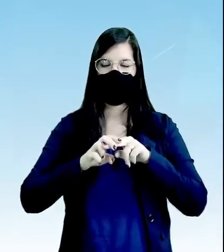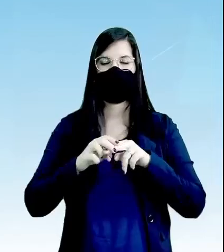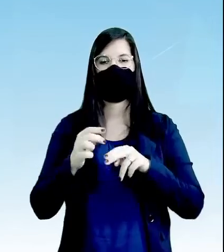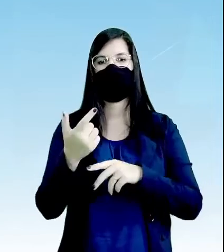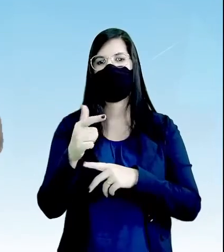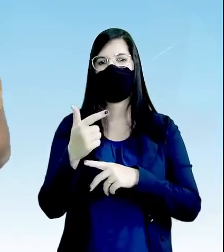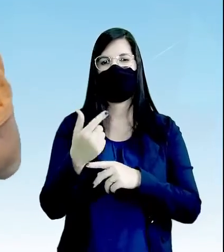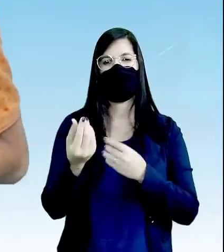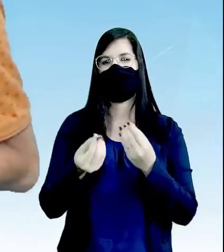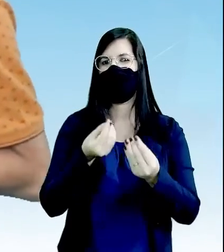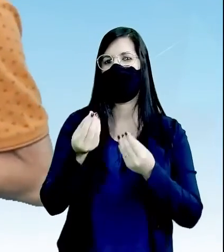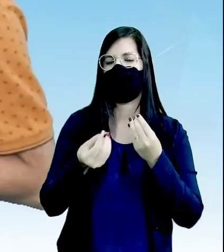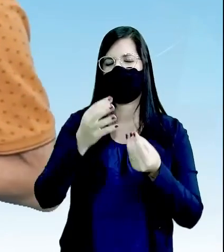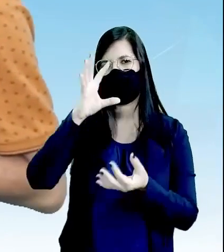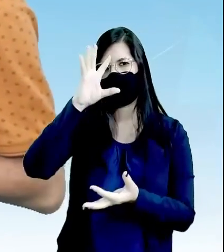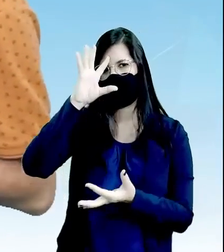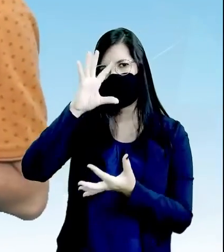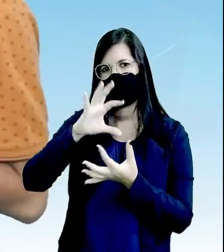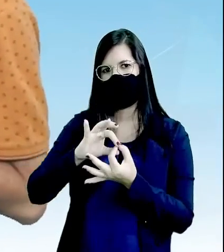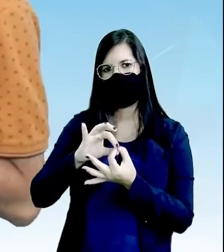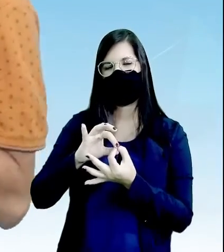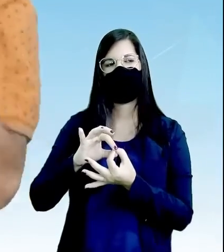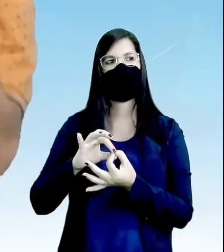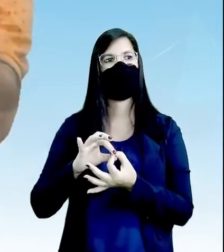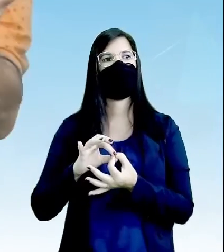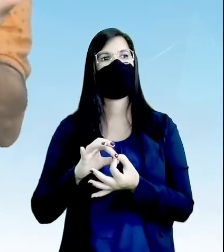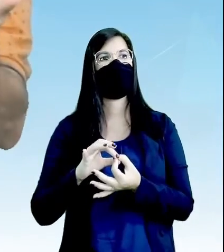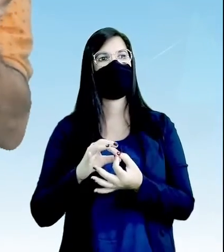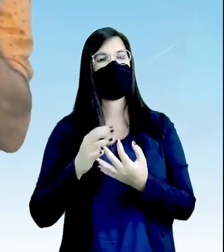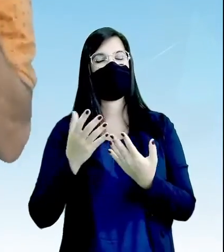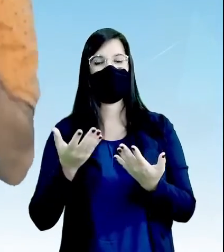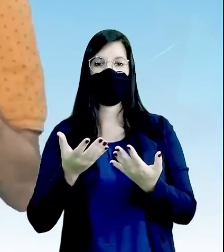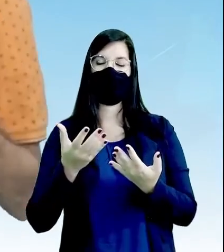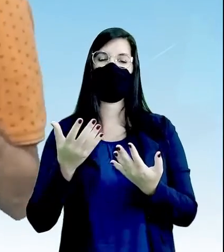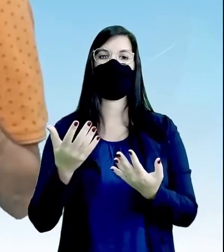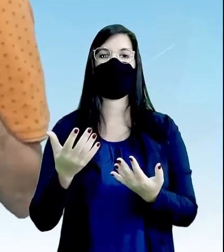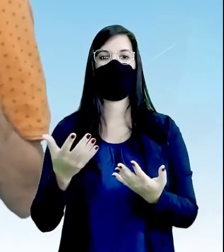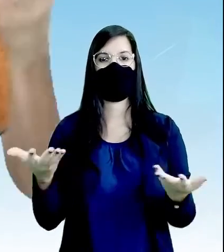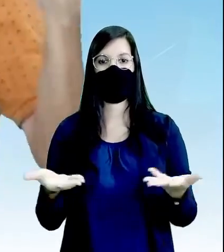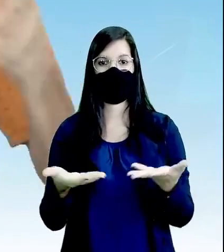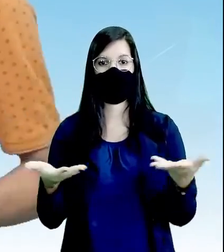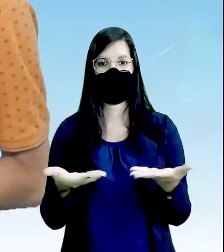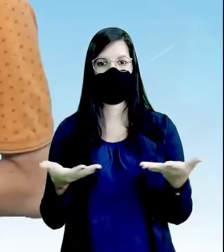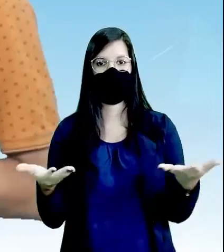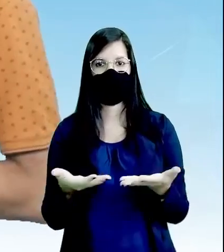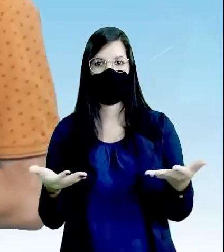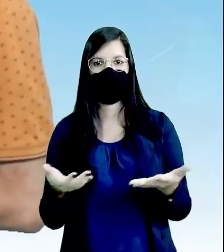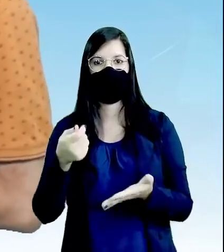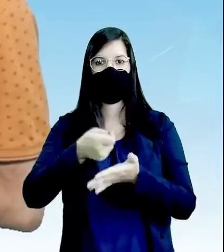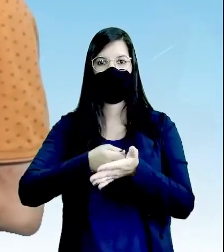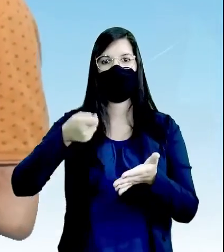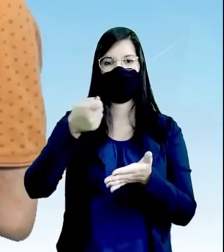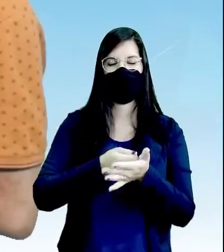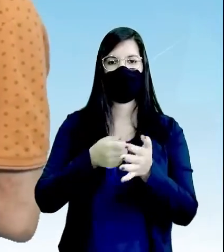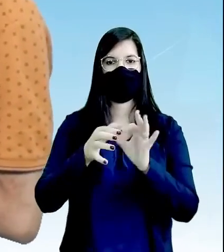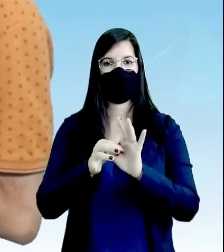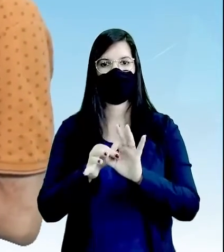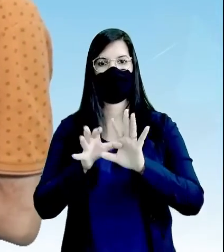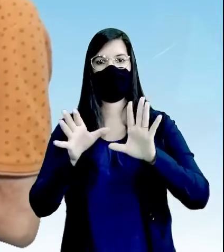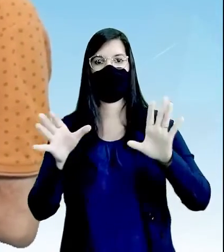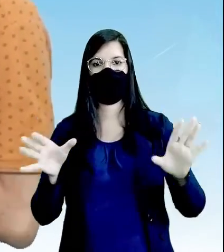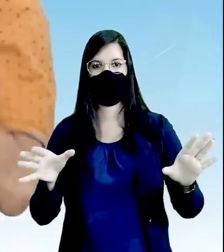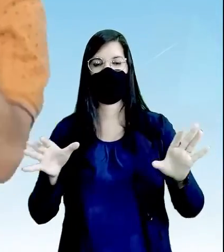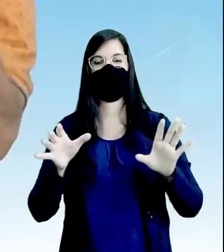não tem lógica, não é, professor Robson, a gente hoje não defender a liberdade, não defender a